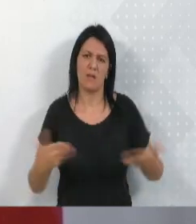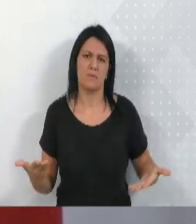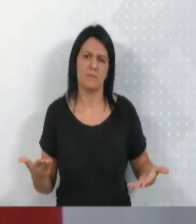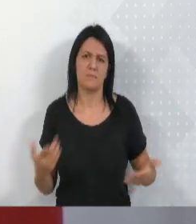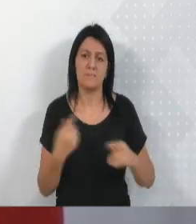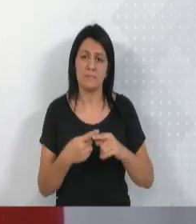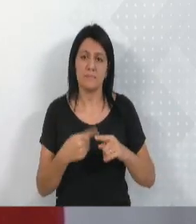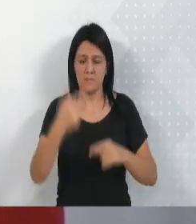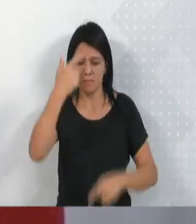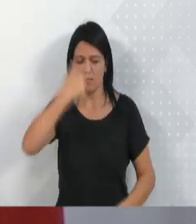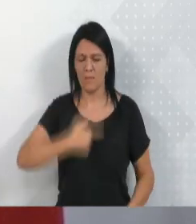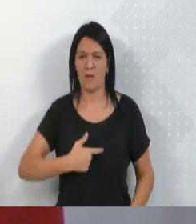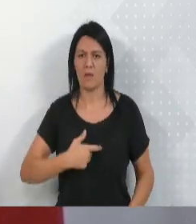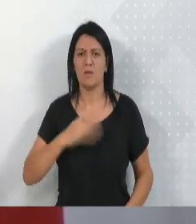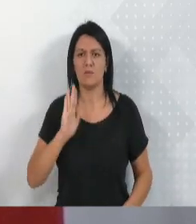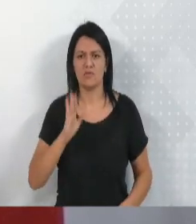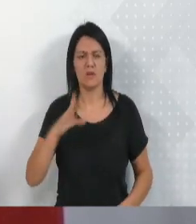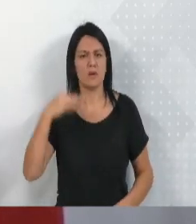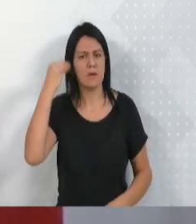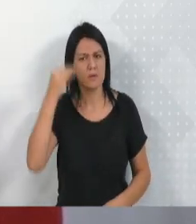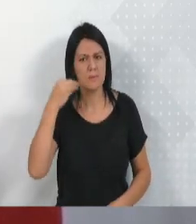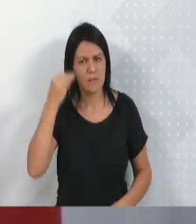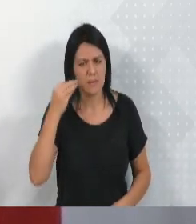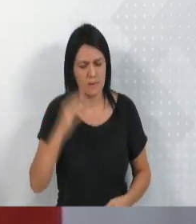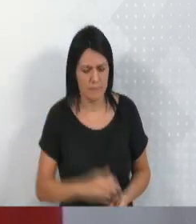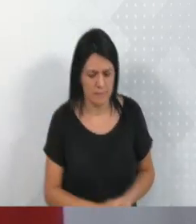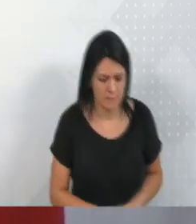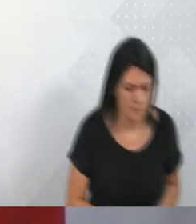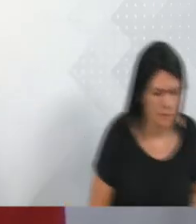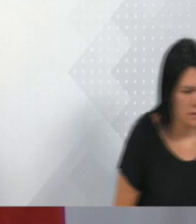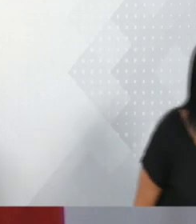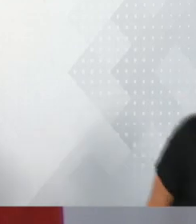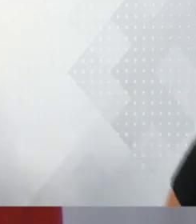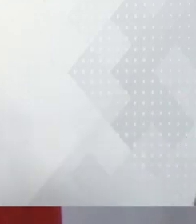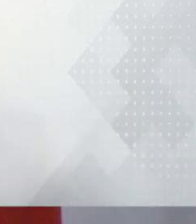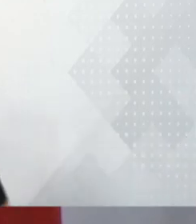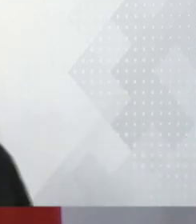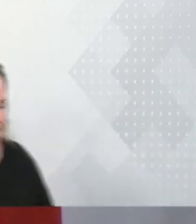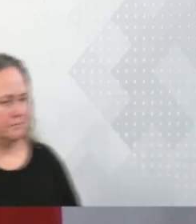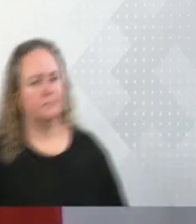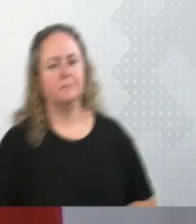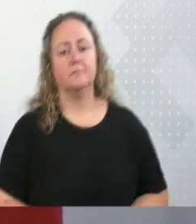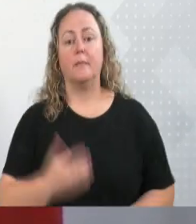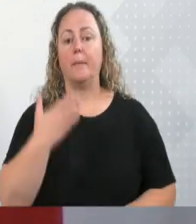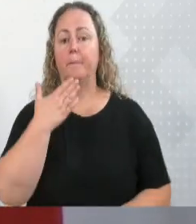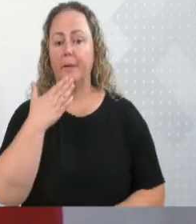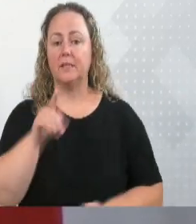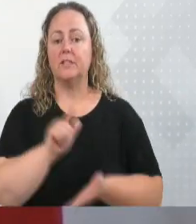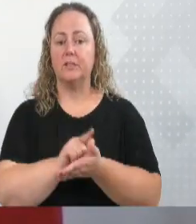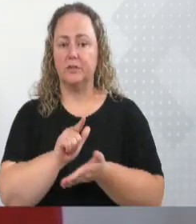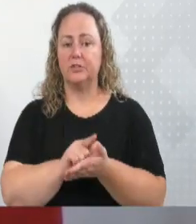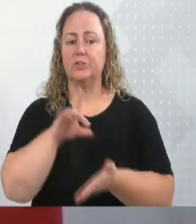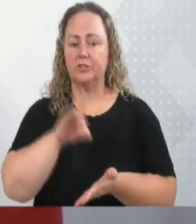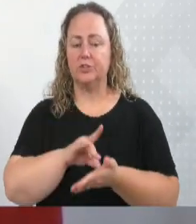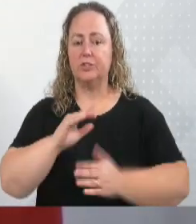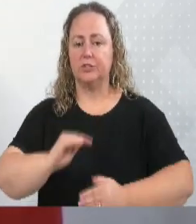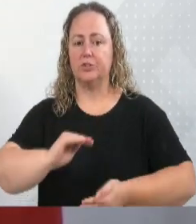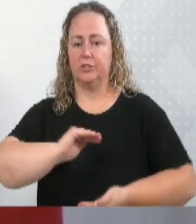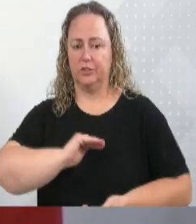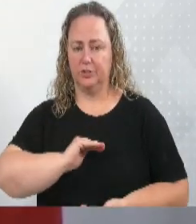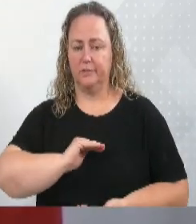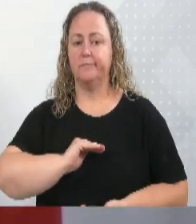porque este vereador já teve a experiência de solicitar um laudo à Defesa Civil sobre a integridade de uma passarela de